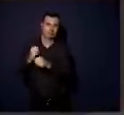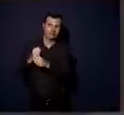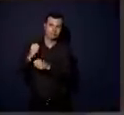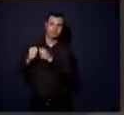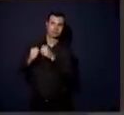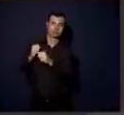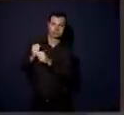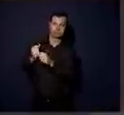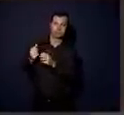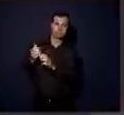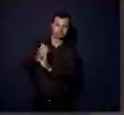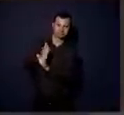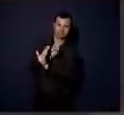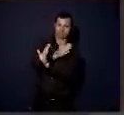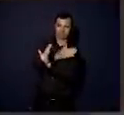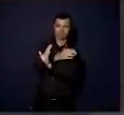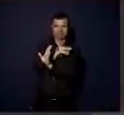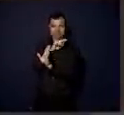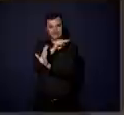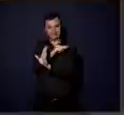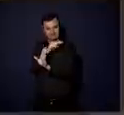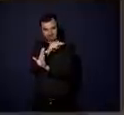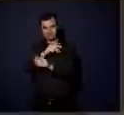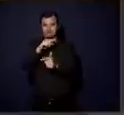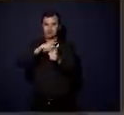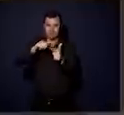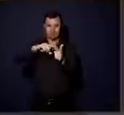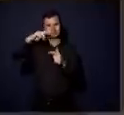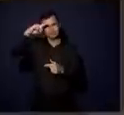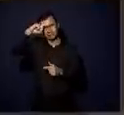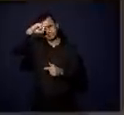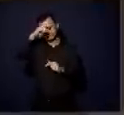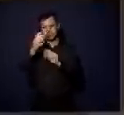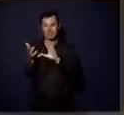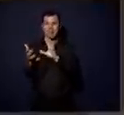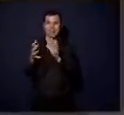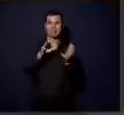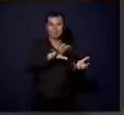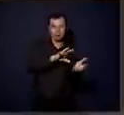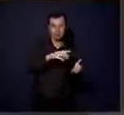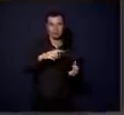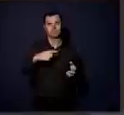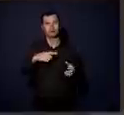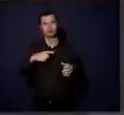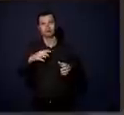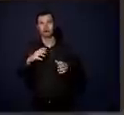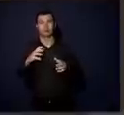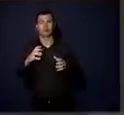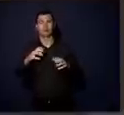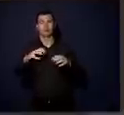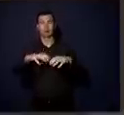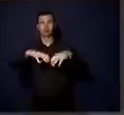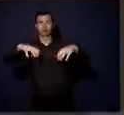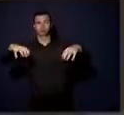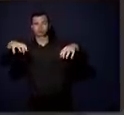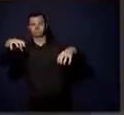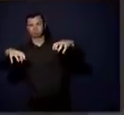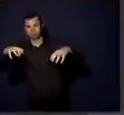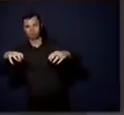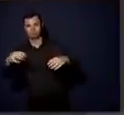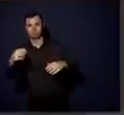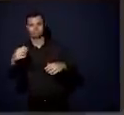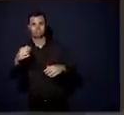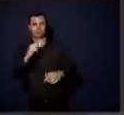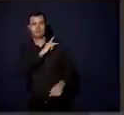foram circunstâncias bastante difíceis para a reformas a gente teve muita polarização enfim teve impeachment a série de coisas